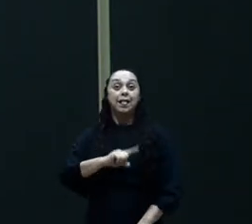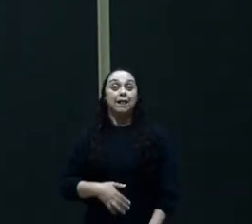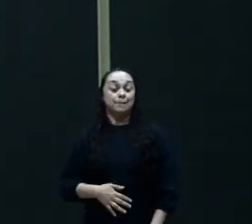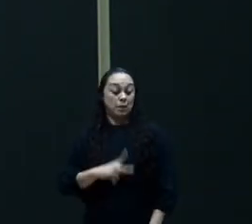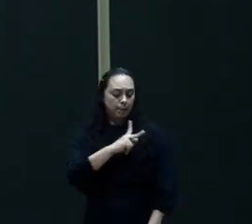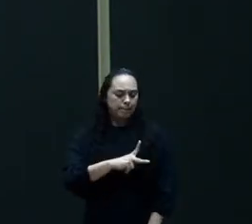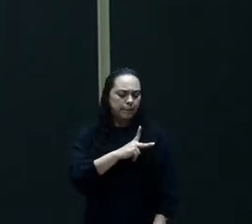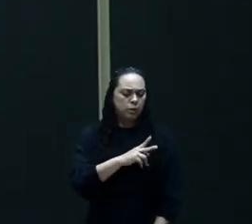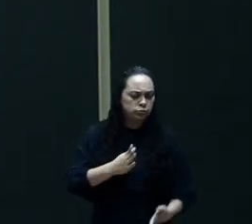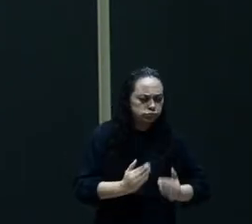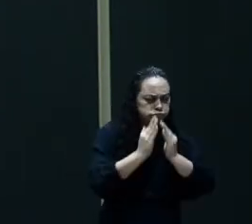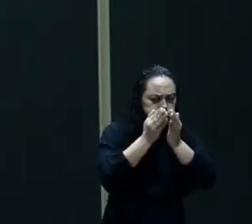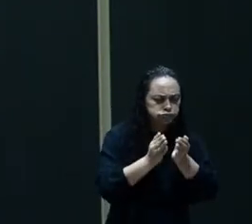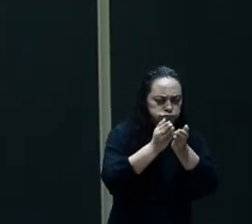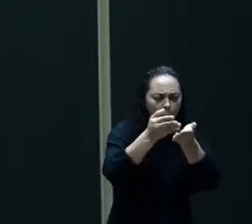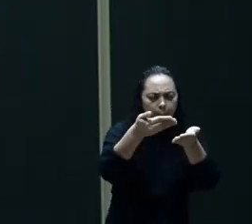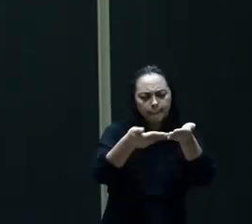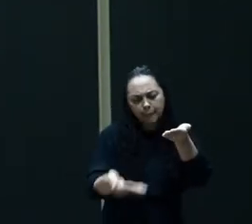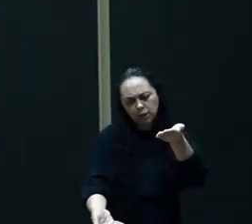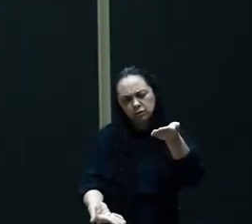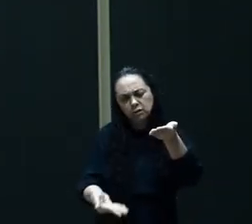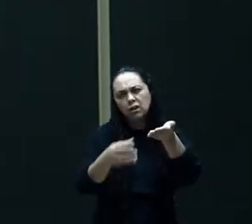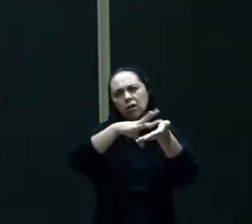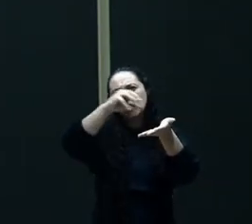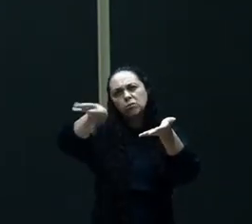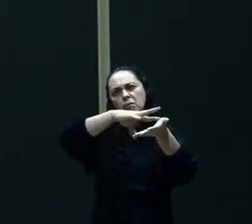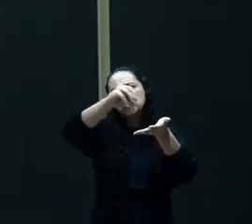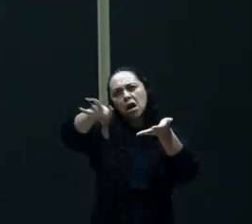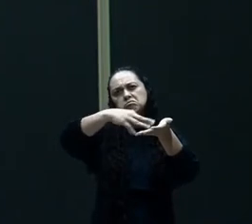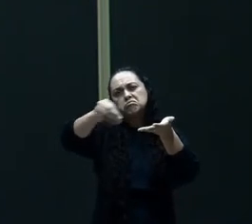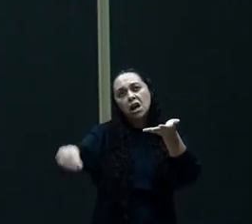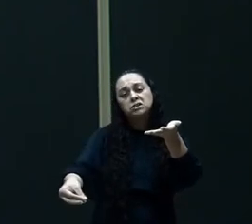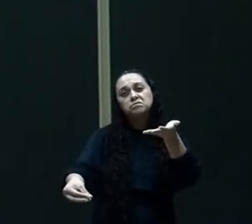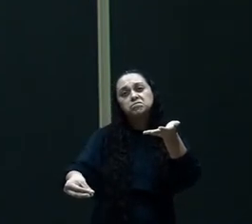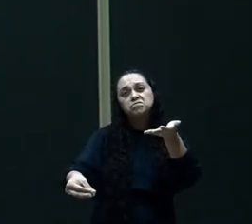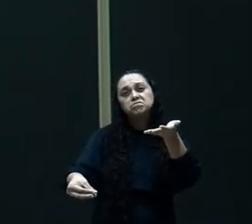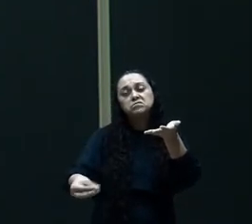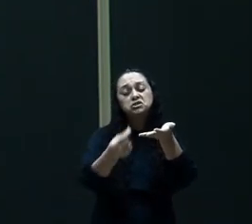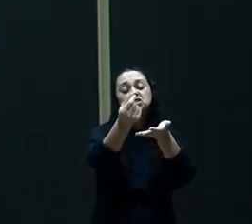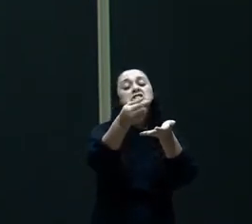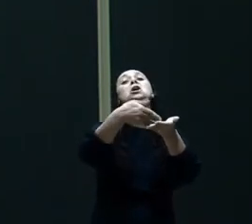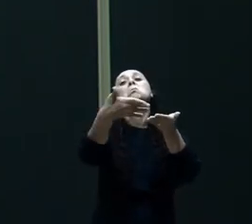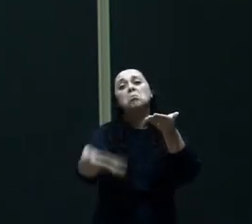mercadoria e eles também perdem a esperança talvez você veio aqui